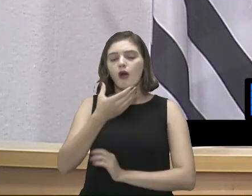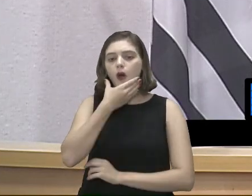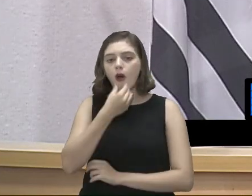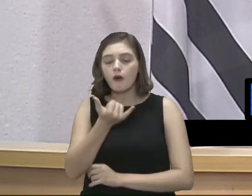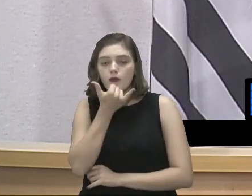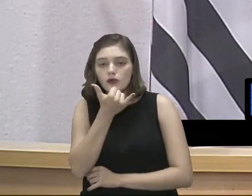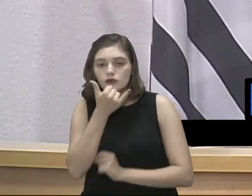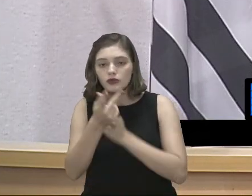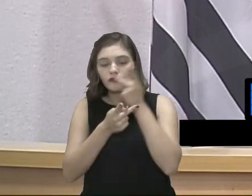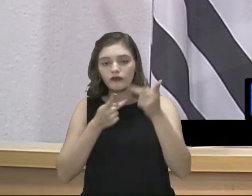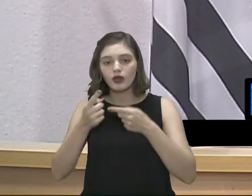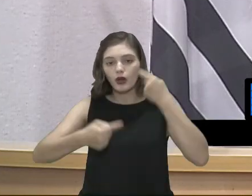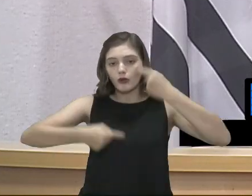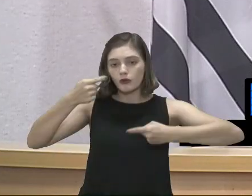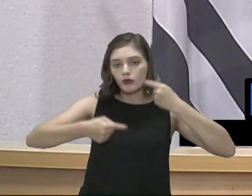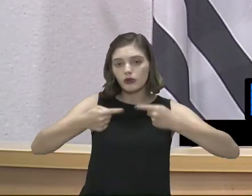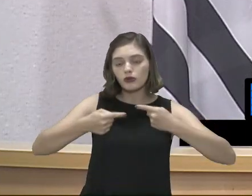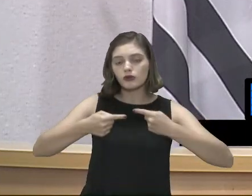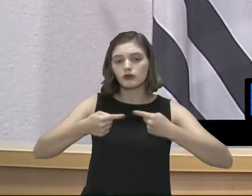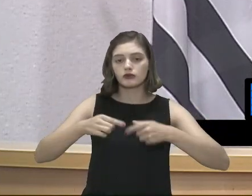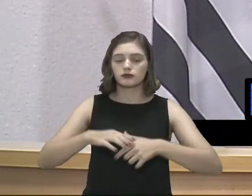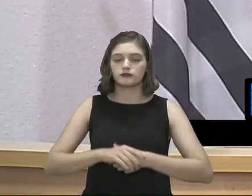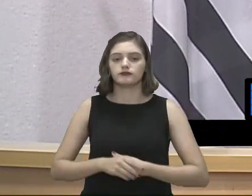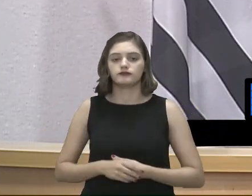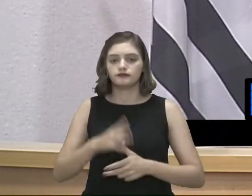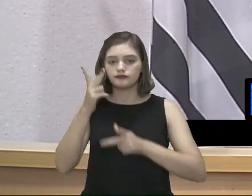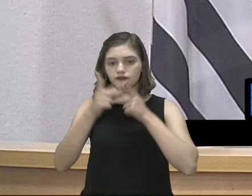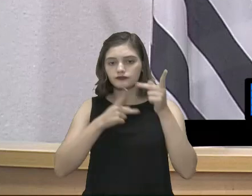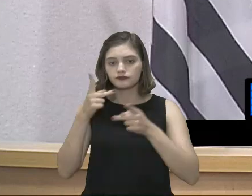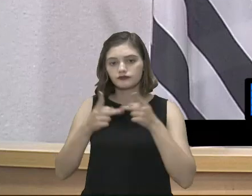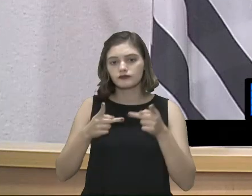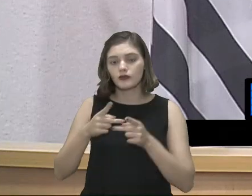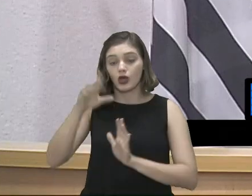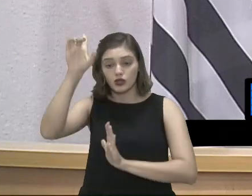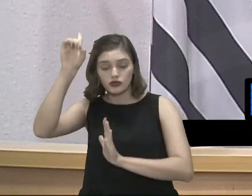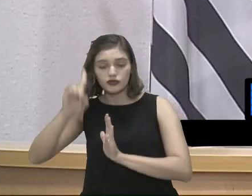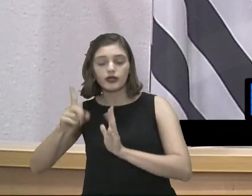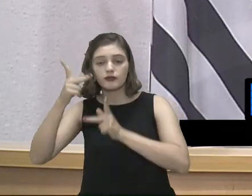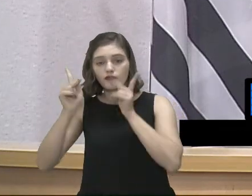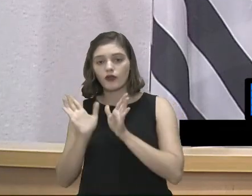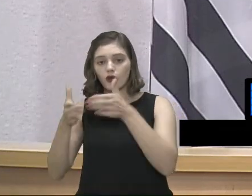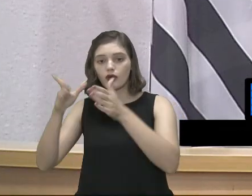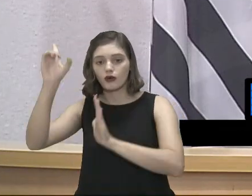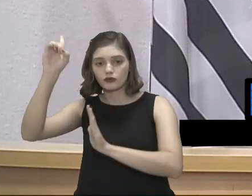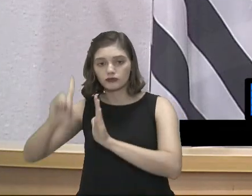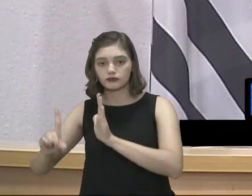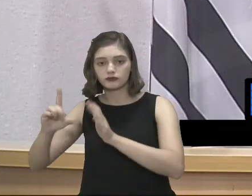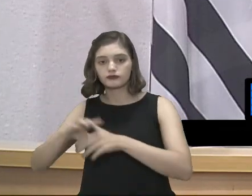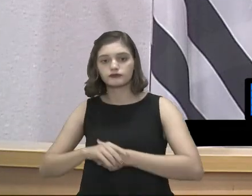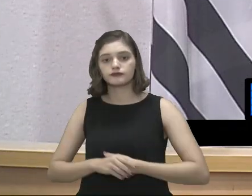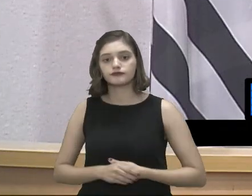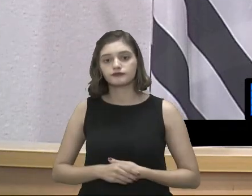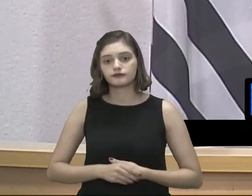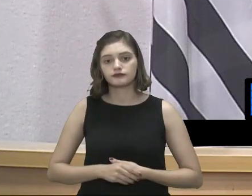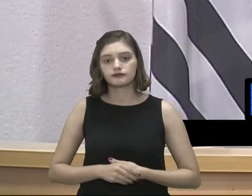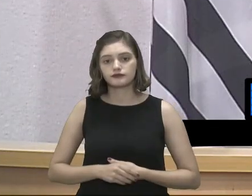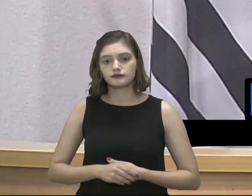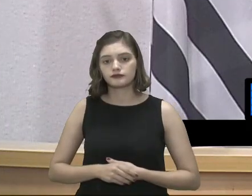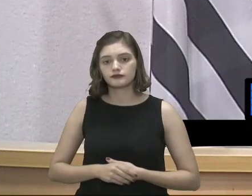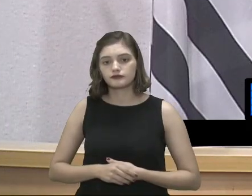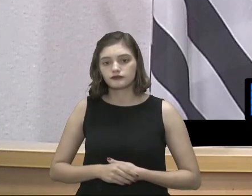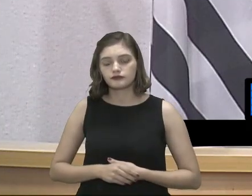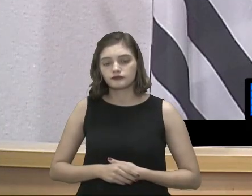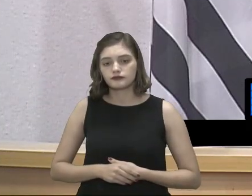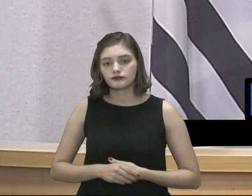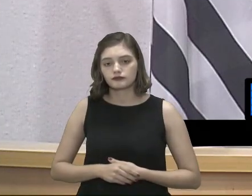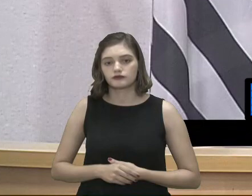aqui trazer política no meio, mas com filtros de direita, para não falar o nome do imensionável aí. E assim, e